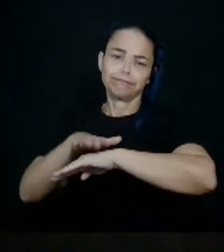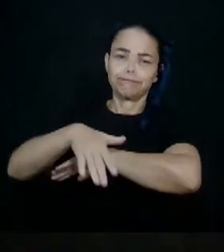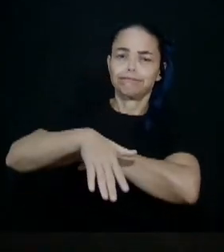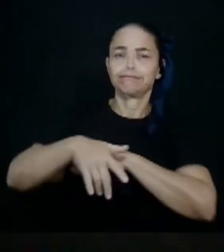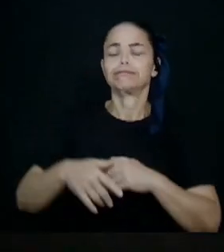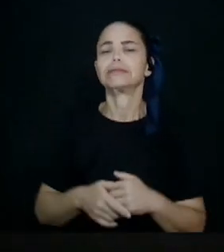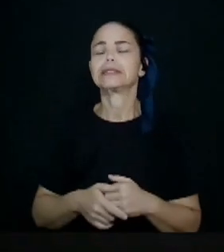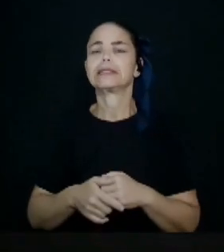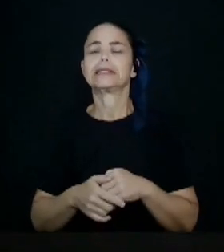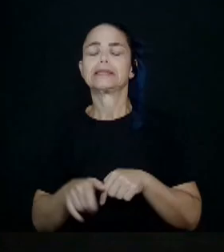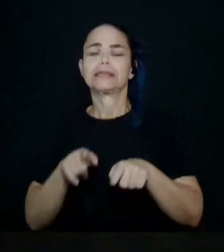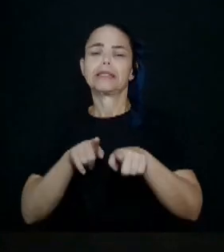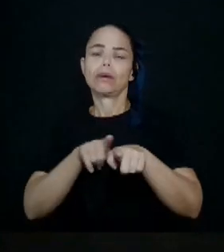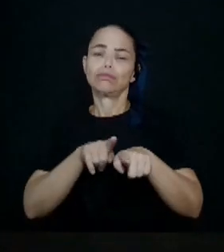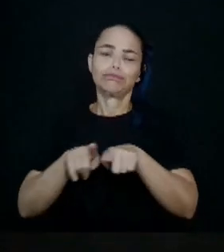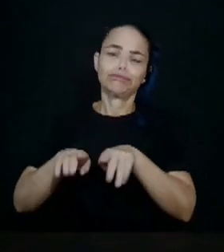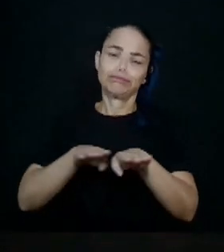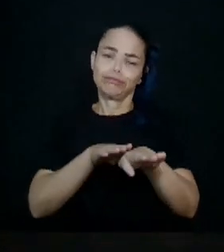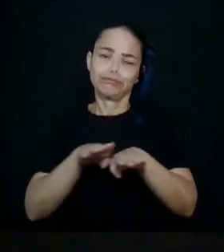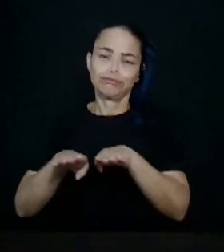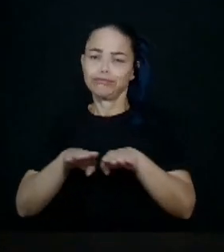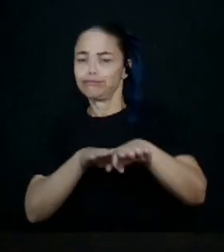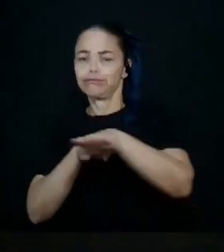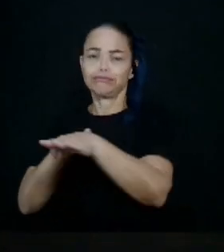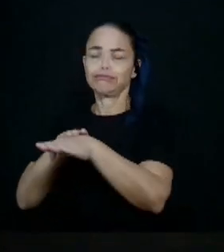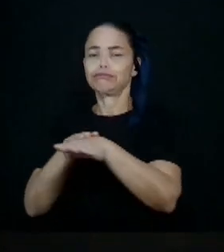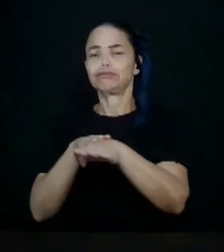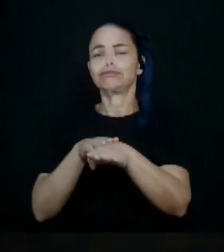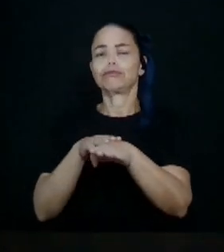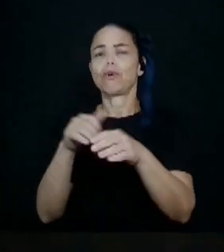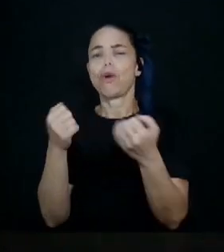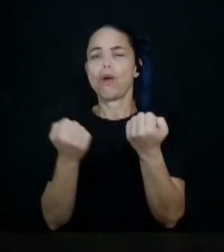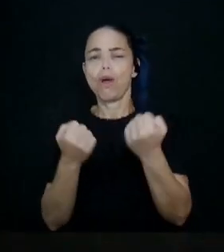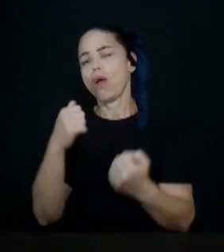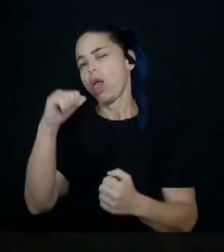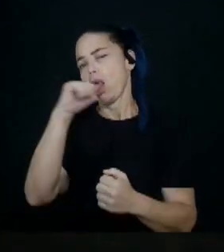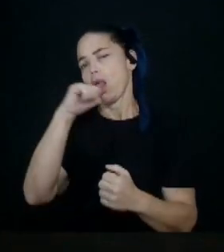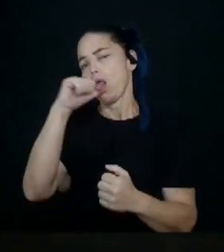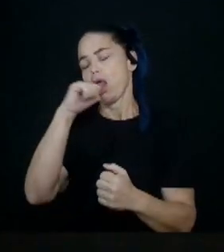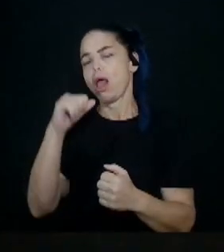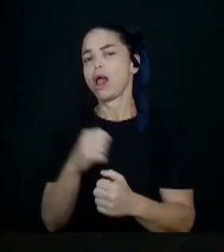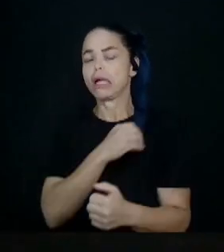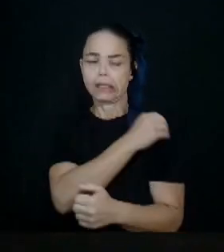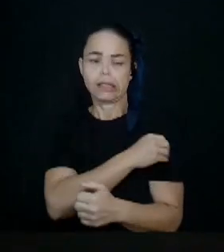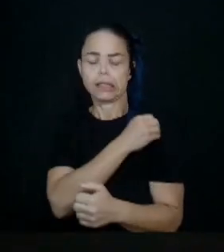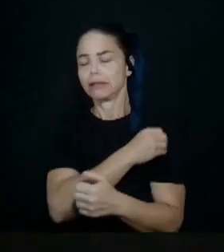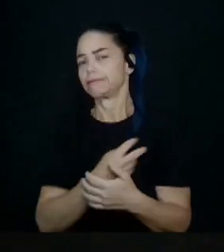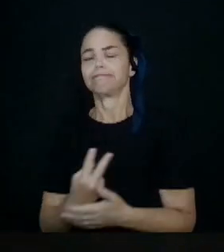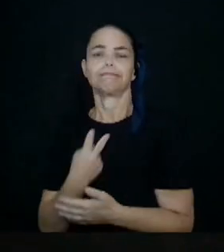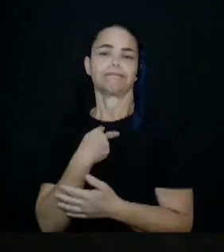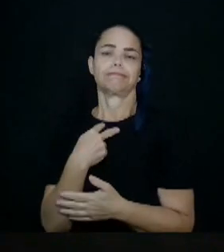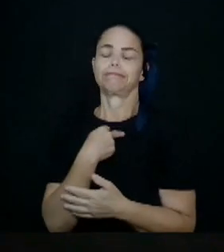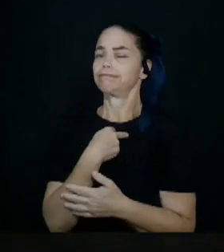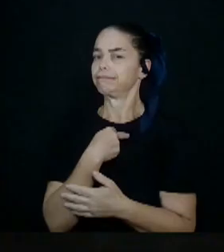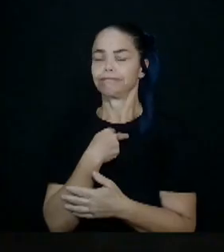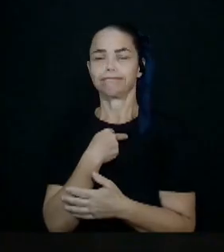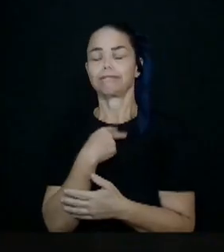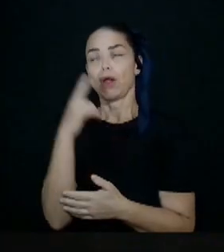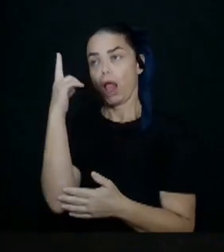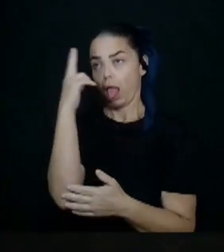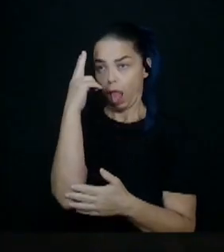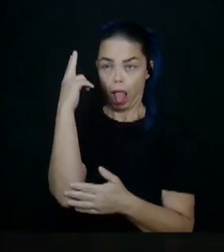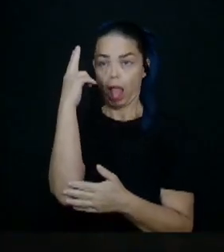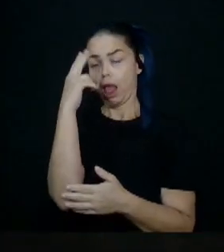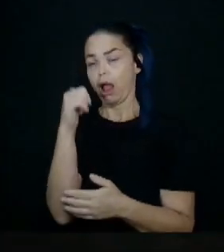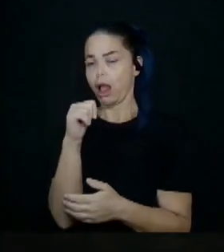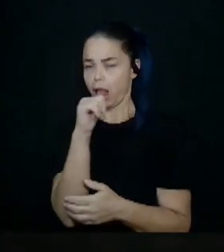ultrapassagens irregulares e até dirige sob efeito de álcool, ou seja, tudo aquilo que a gente não vê que a gente vê ainda diariamente